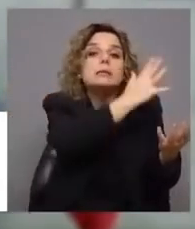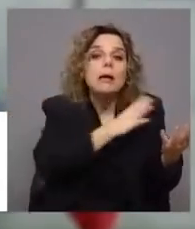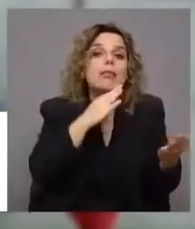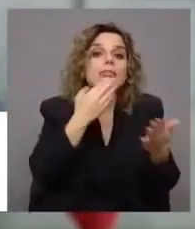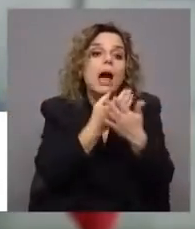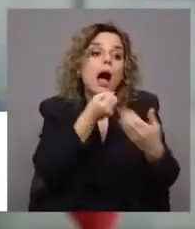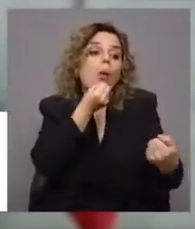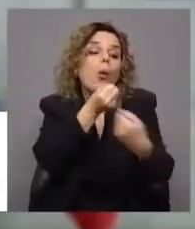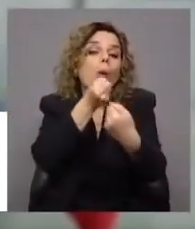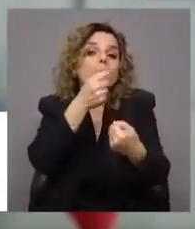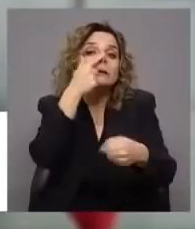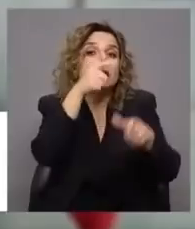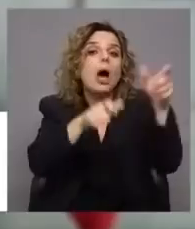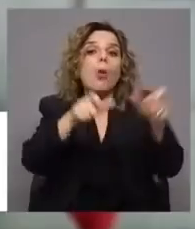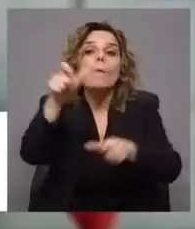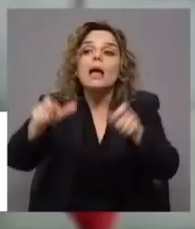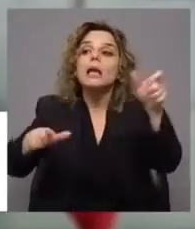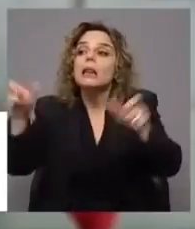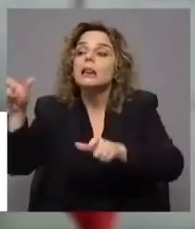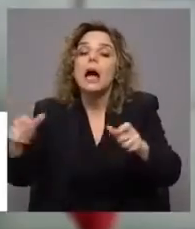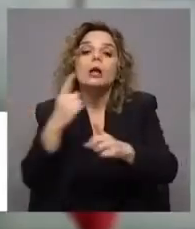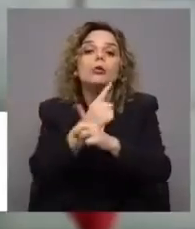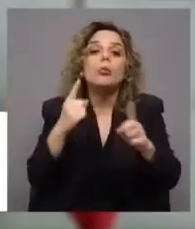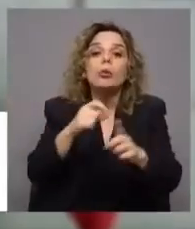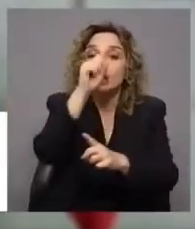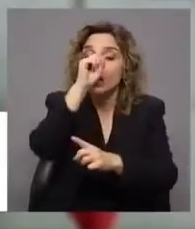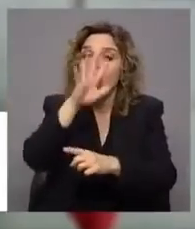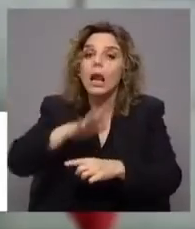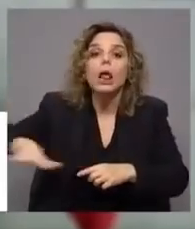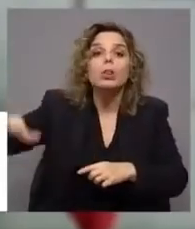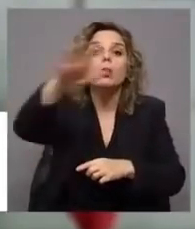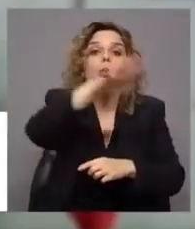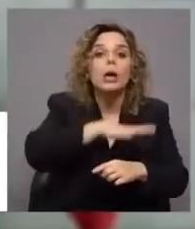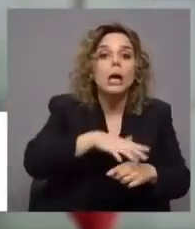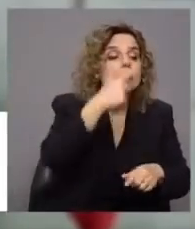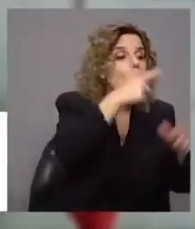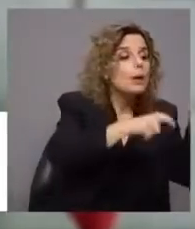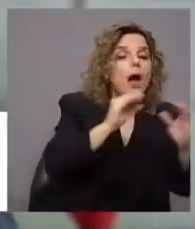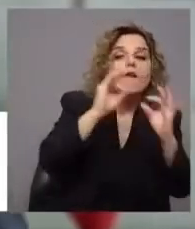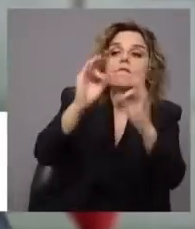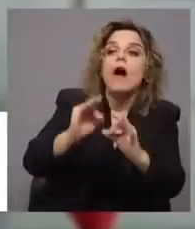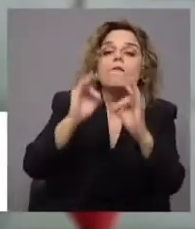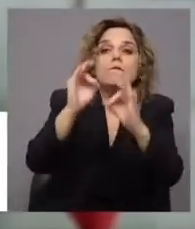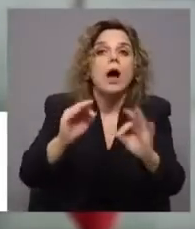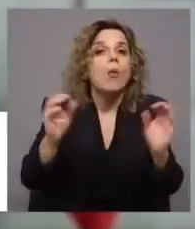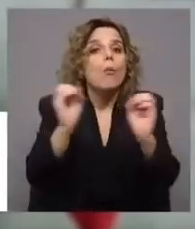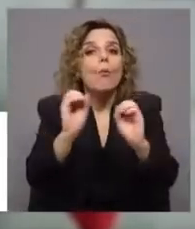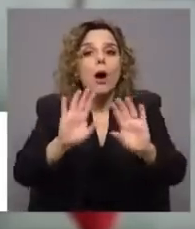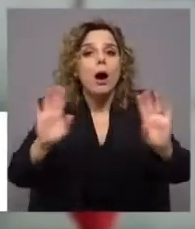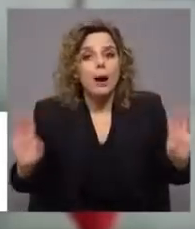humanidade que não cuidava dela com o respeito que deveria cuidar. E até hoje a gente não tem